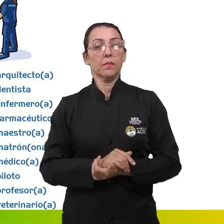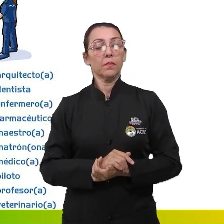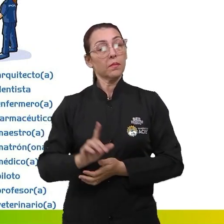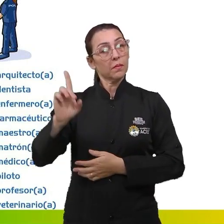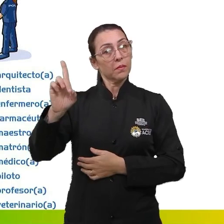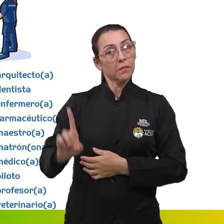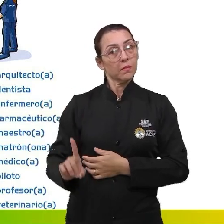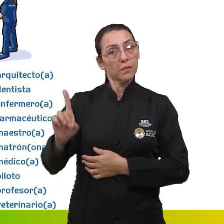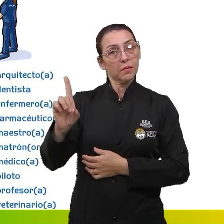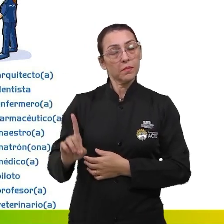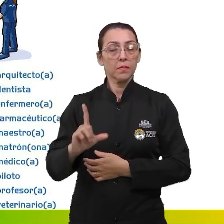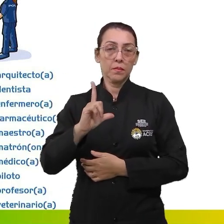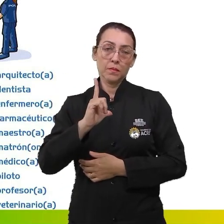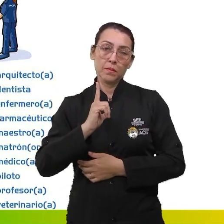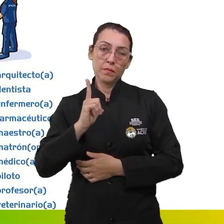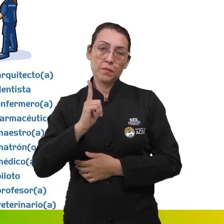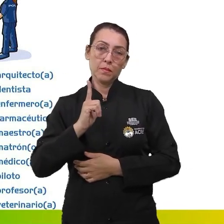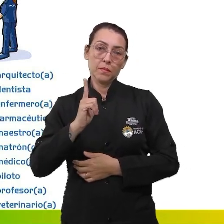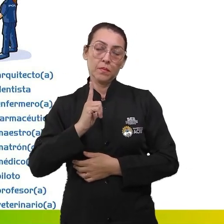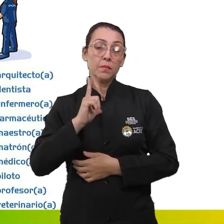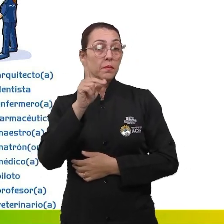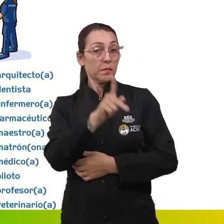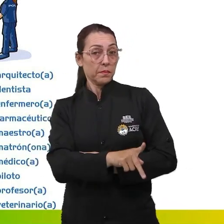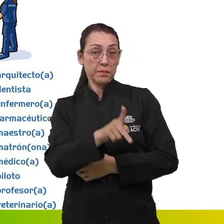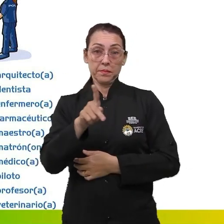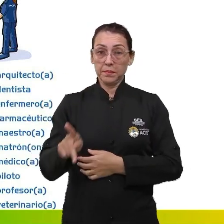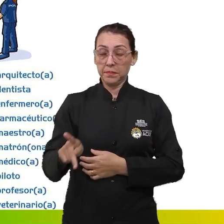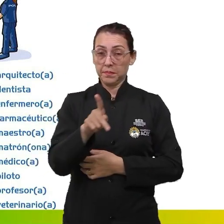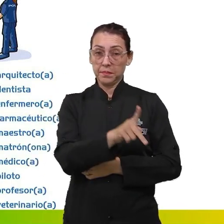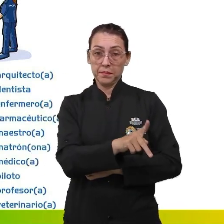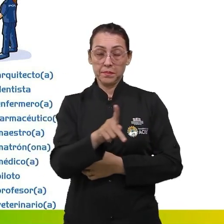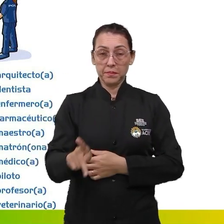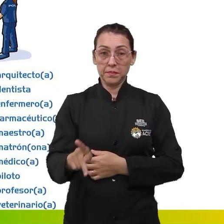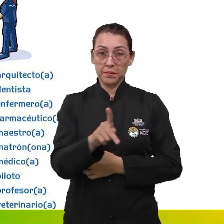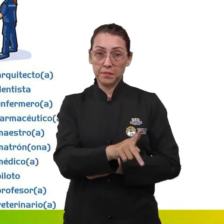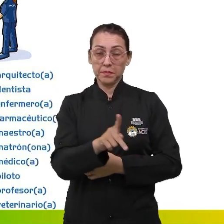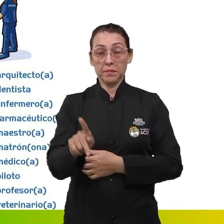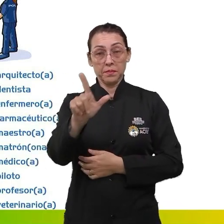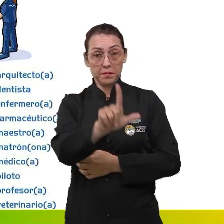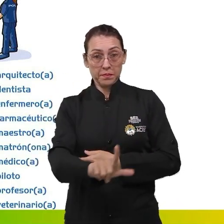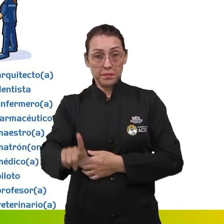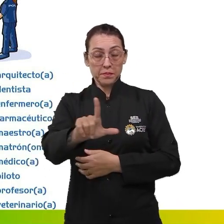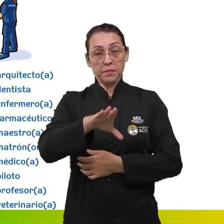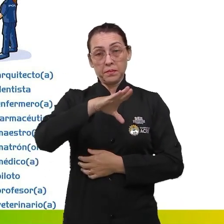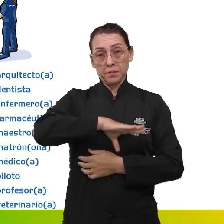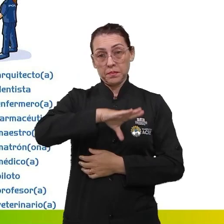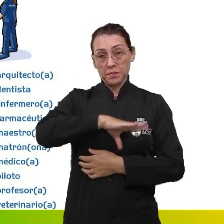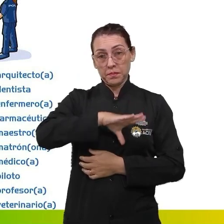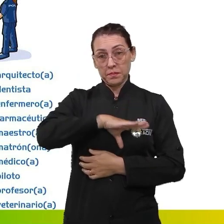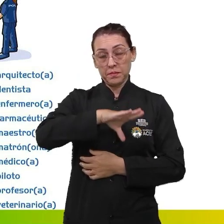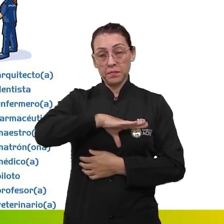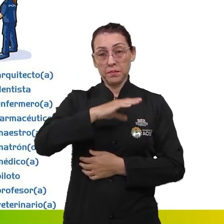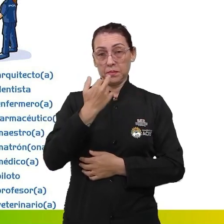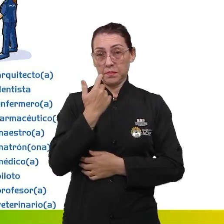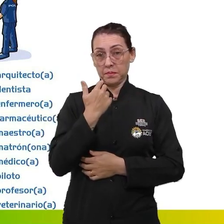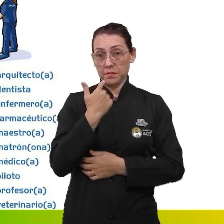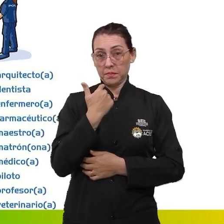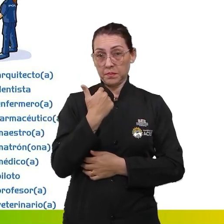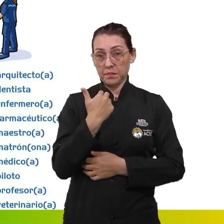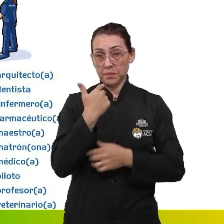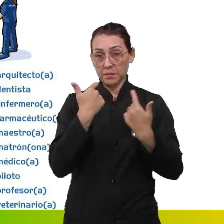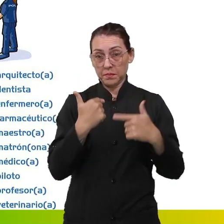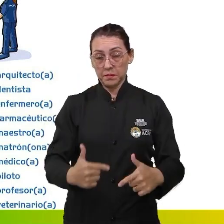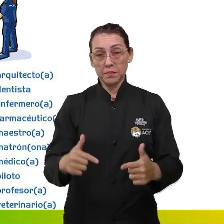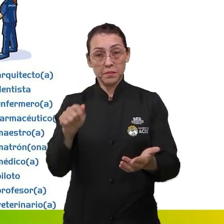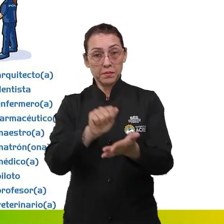direito aí, temos maestro também, que também tem a parte literária, professor de literatura, língua portuguesa, diversas linguagens. é